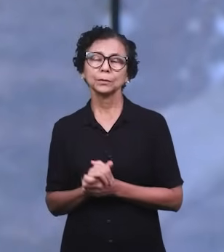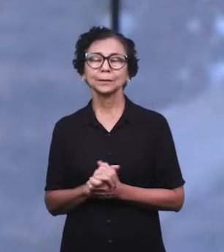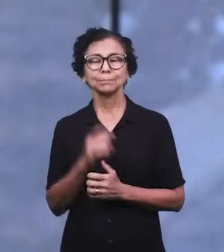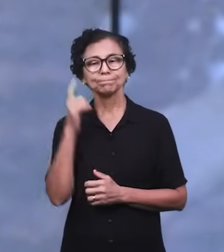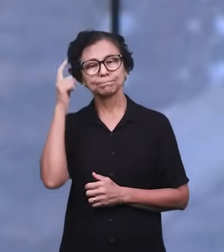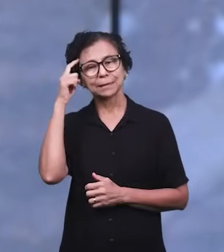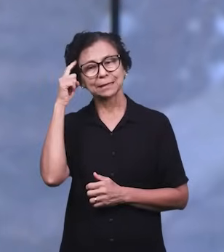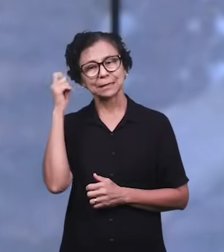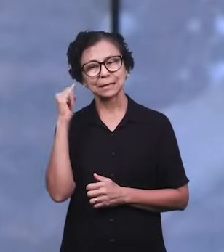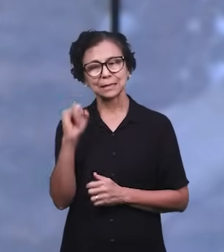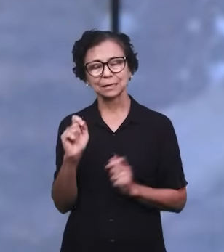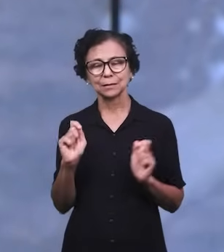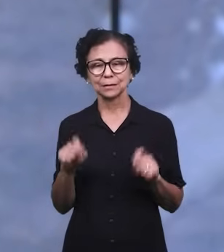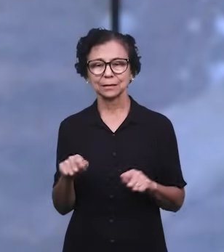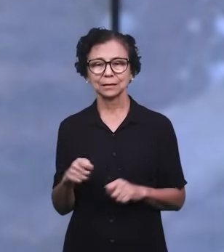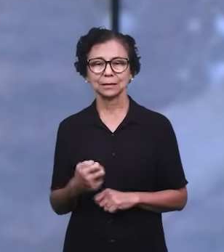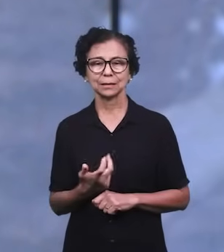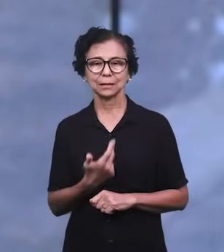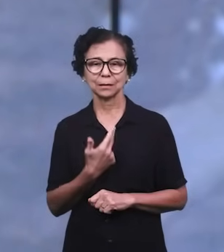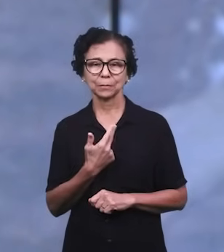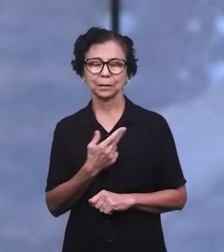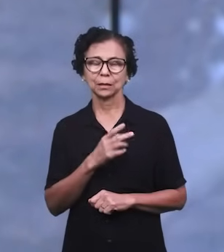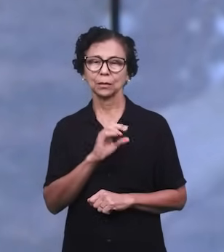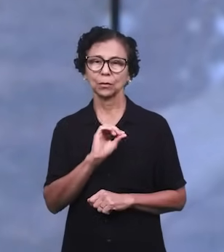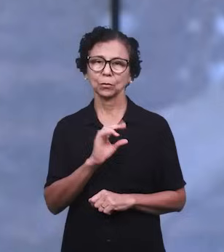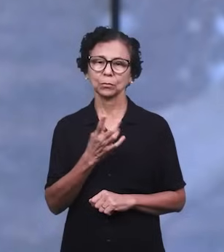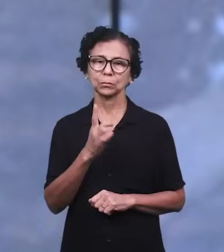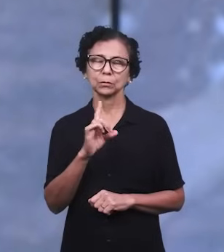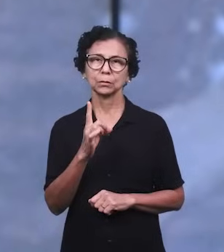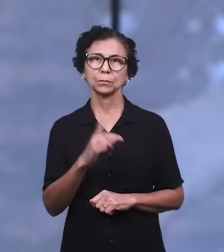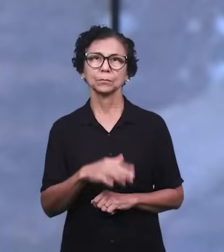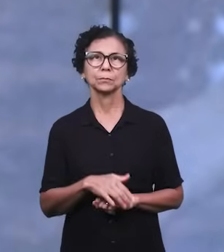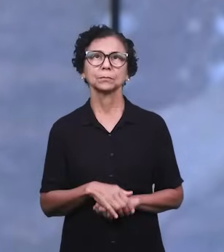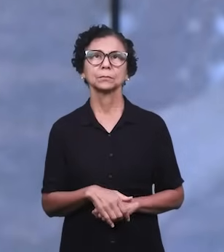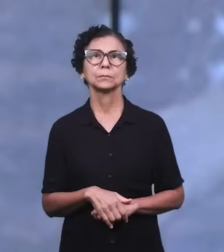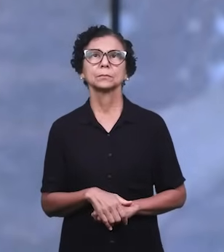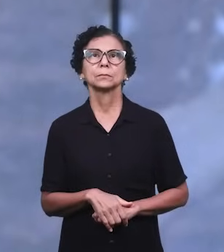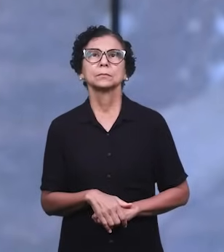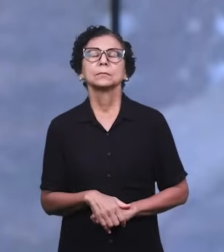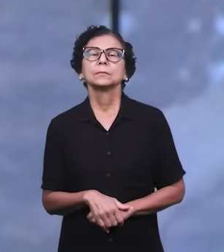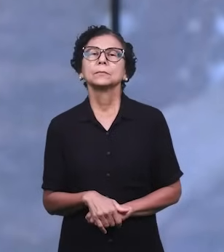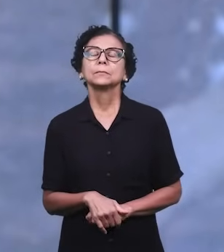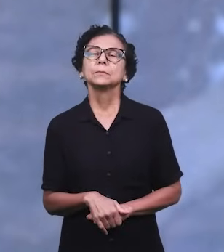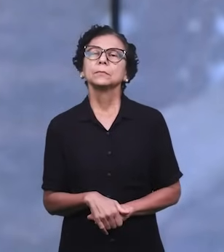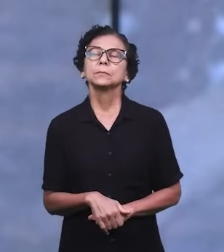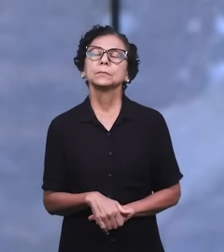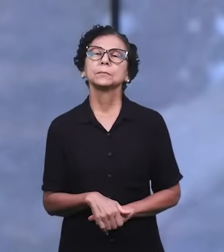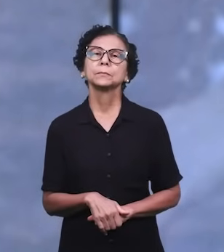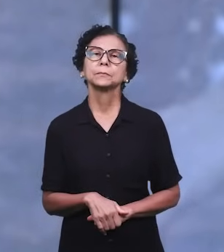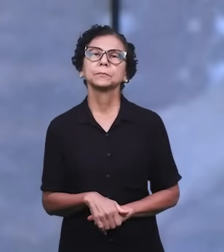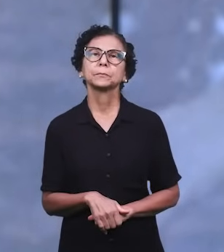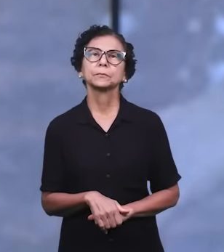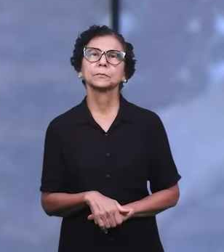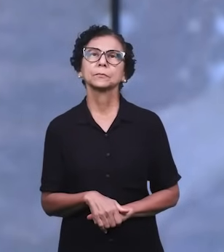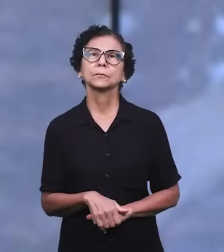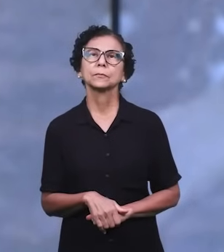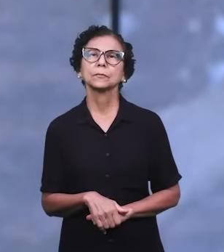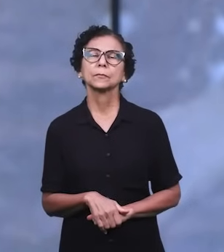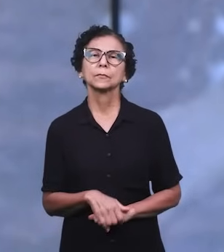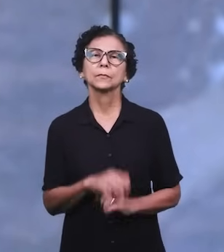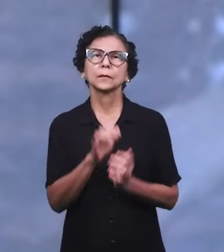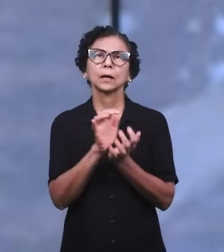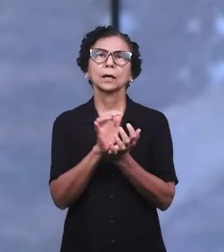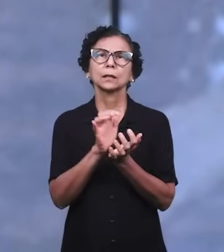aquela decisão com a anuência dela. A irmã absolutamente lúcida, e ela